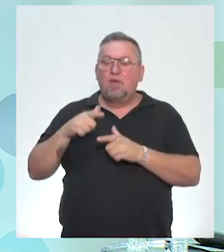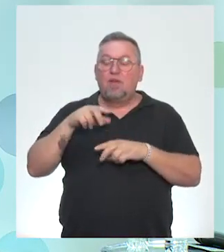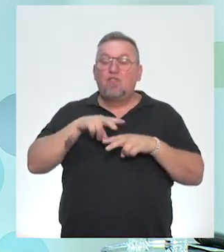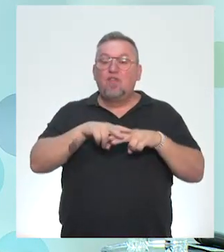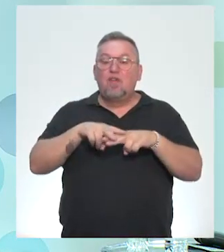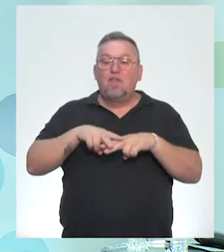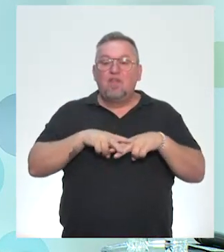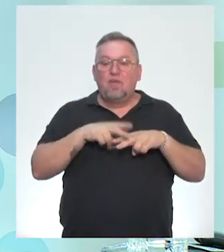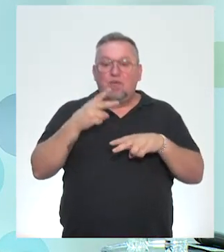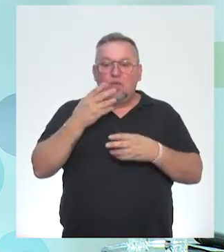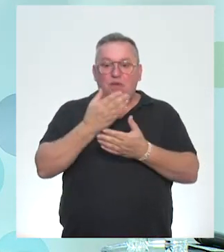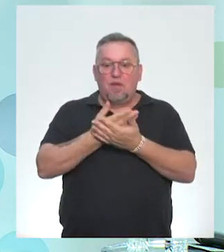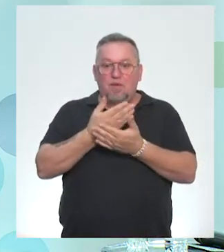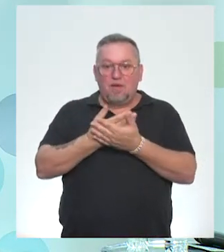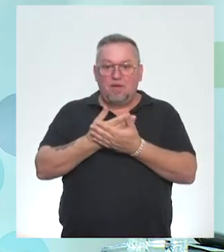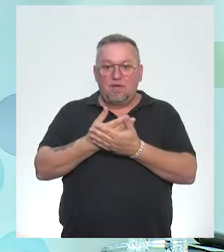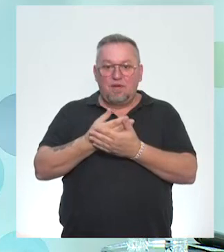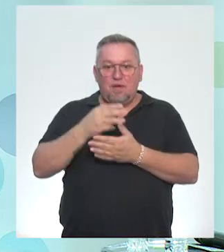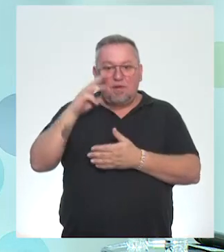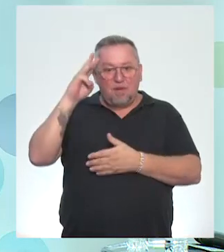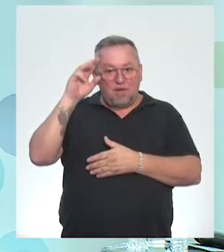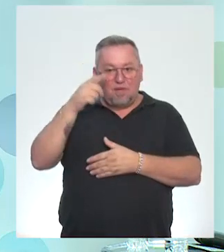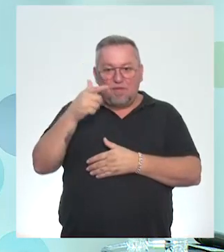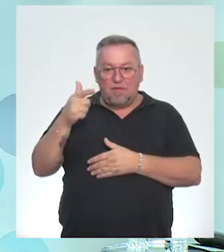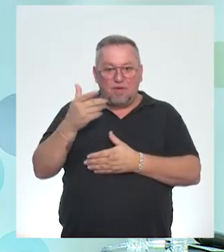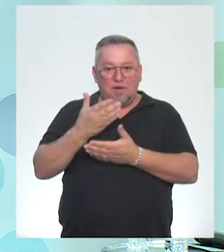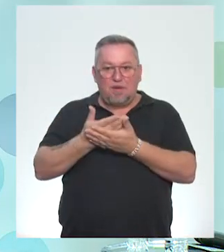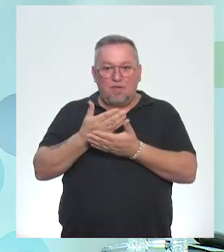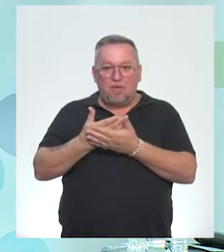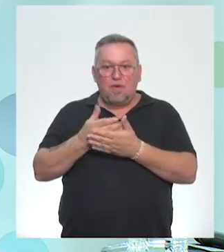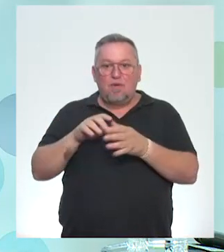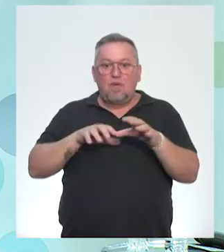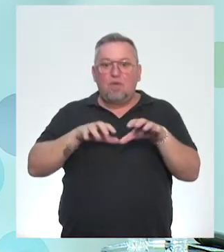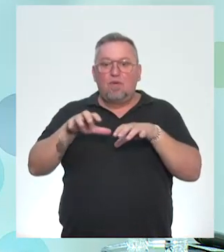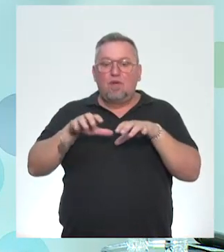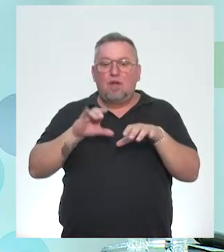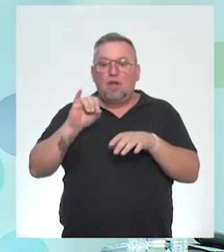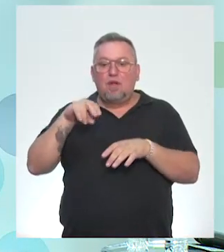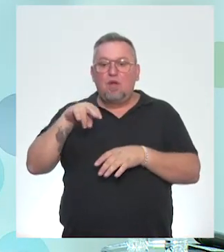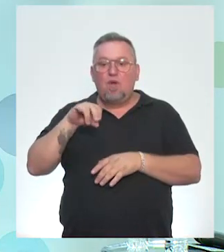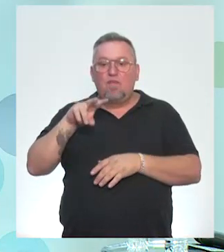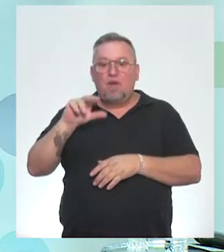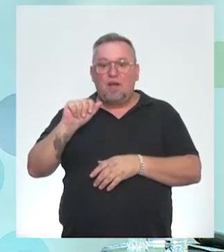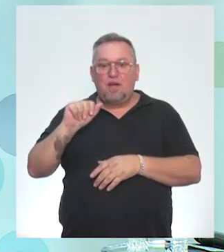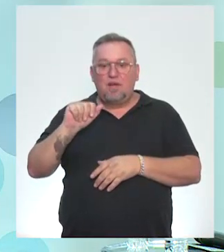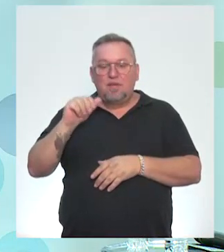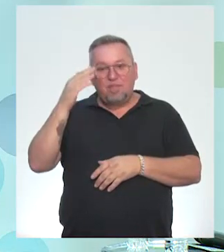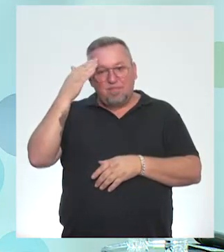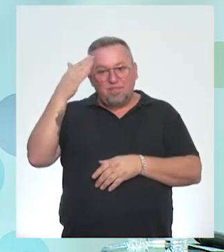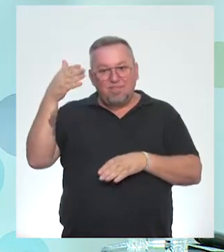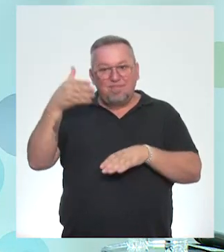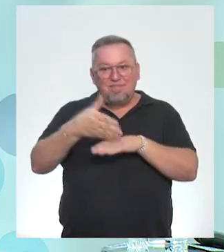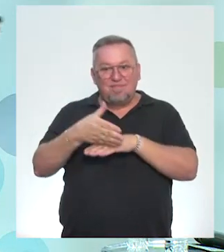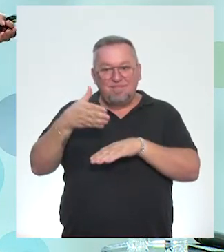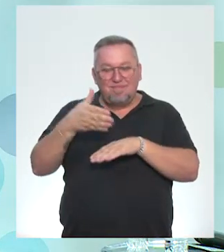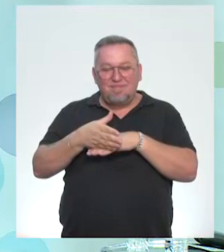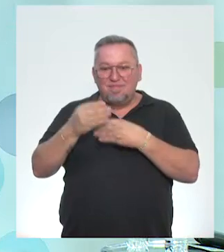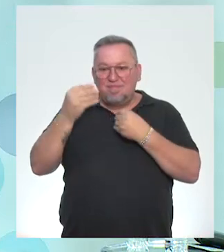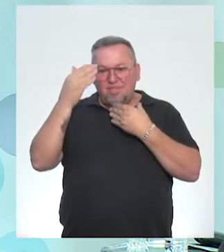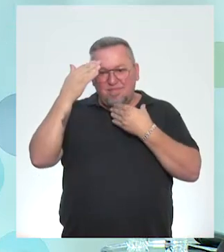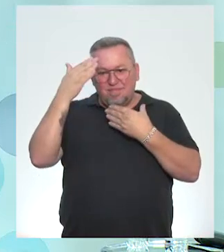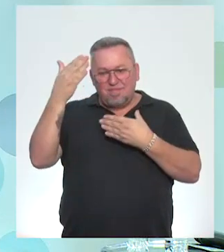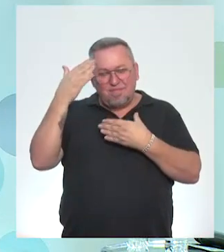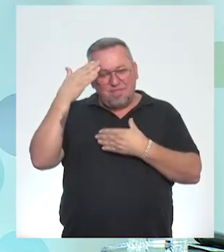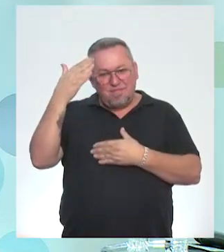também. Em 2 aulas, terça-feira não tem aula, é o dia D do Movimento Inova. Tudo bem? Agradeço a participação de todos.